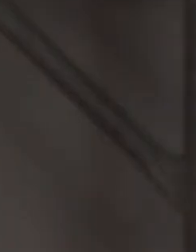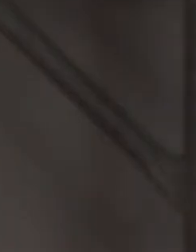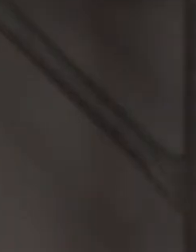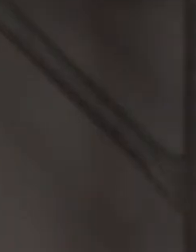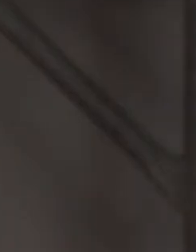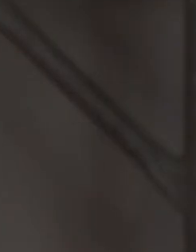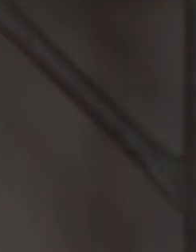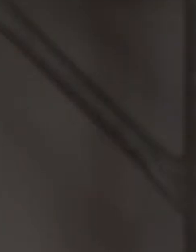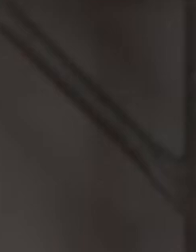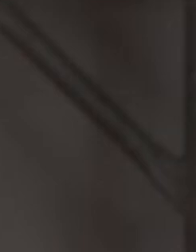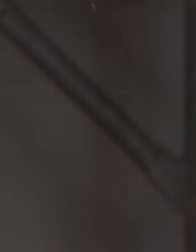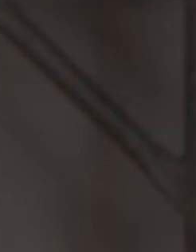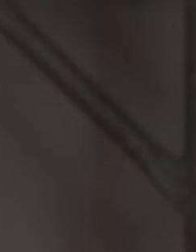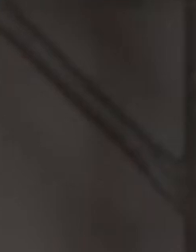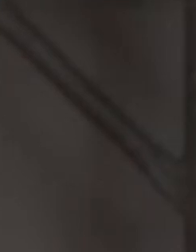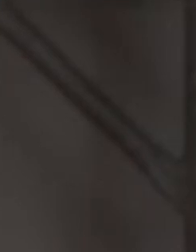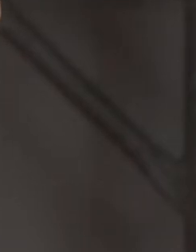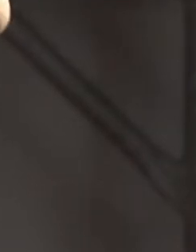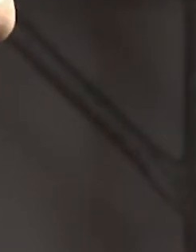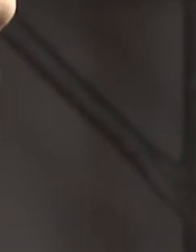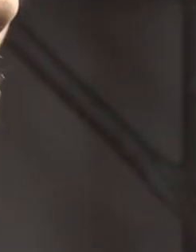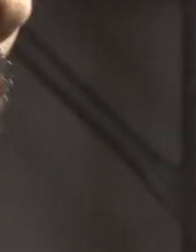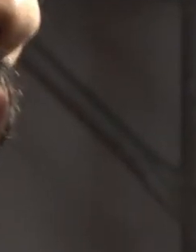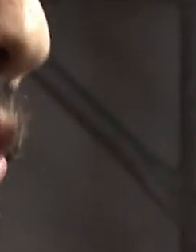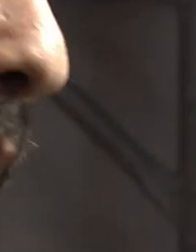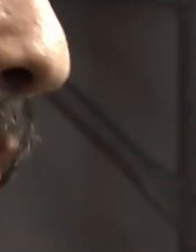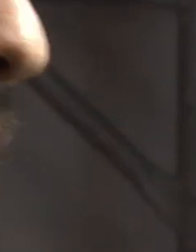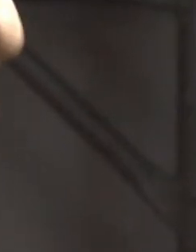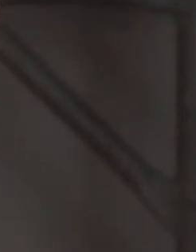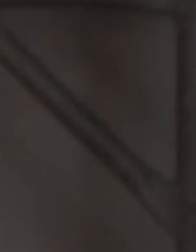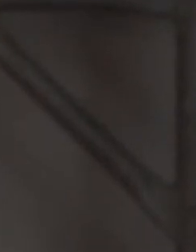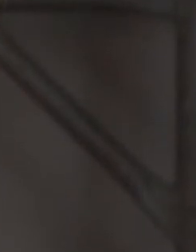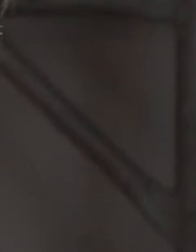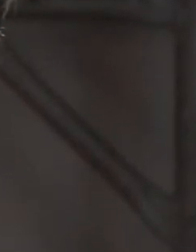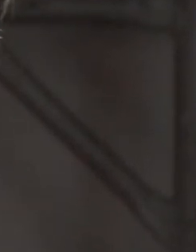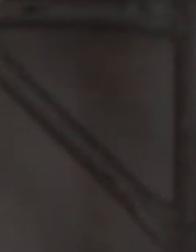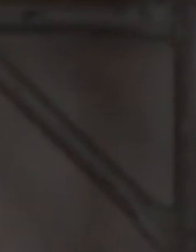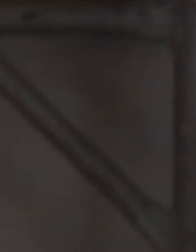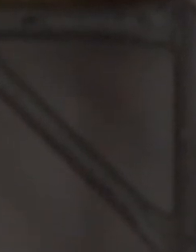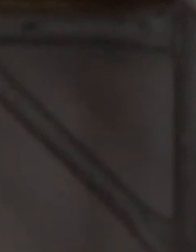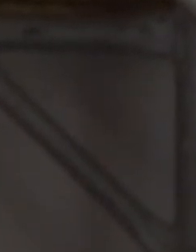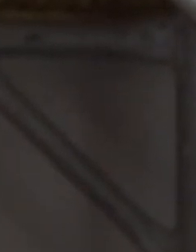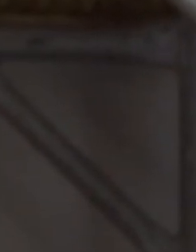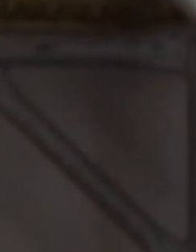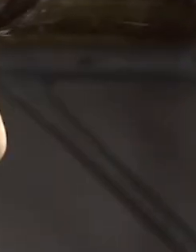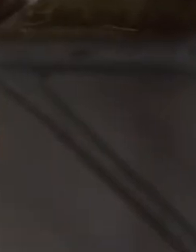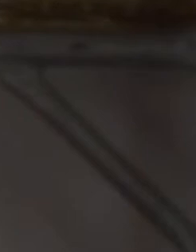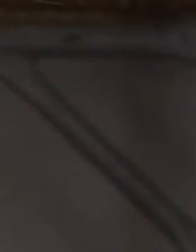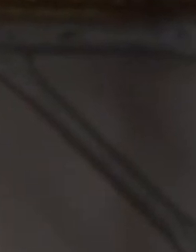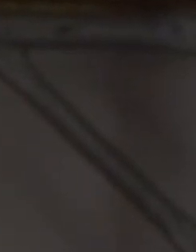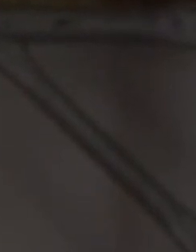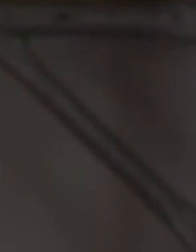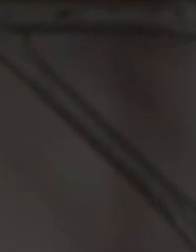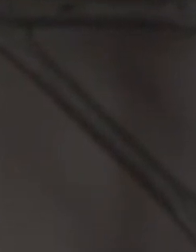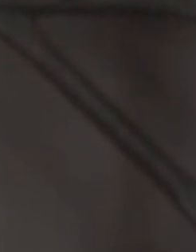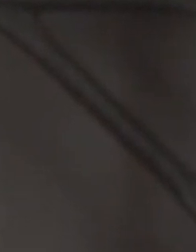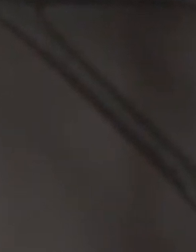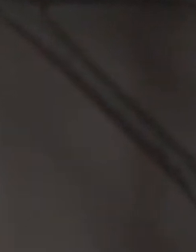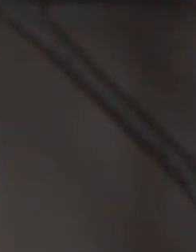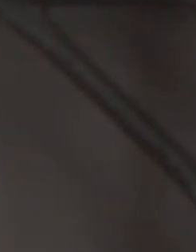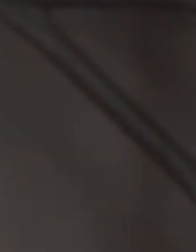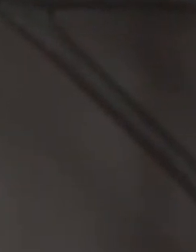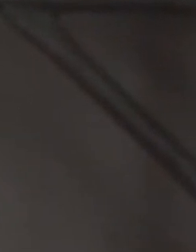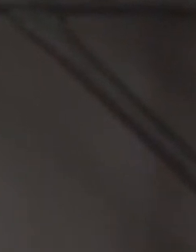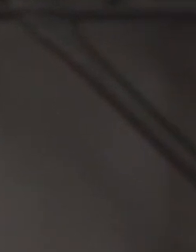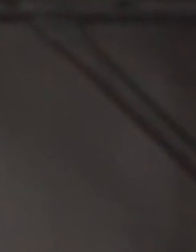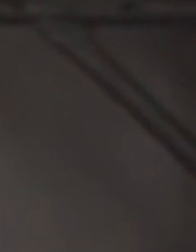própria estrutura da pintura, os próprios elementos formais, eles constroem um significado. Então, a própria composição